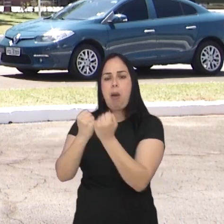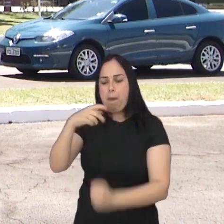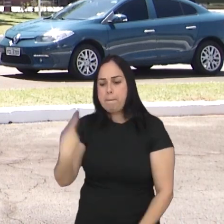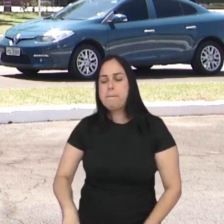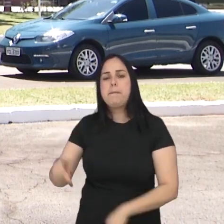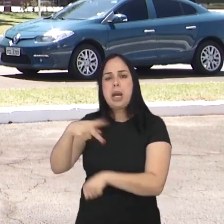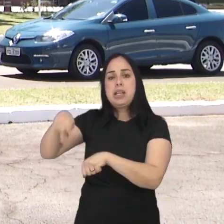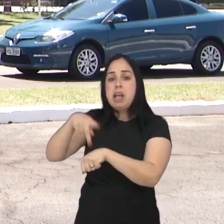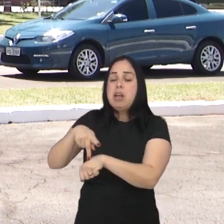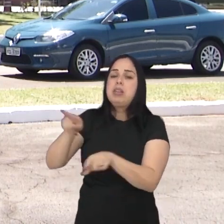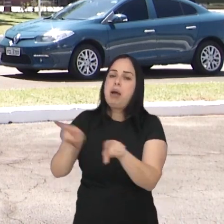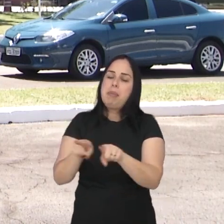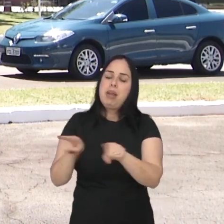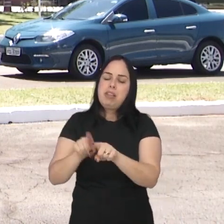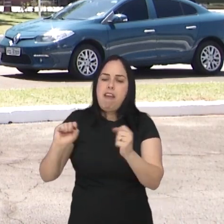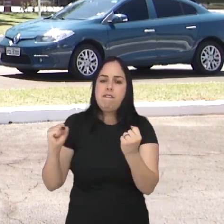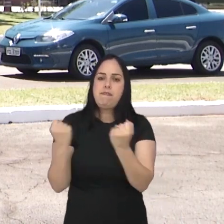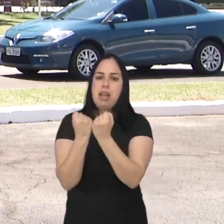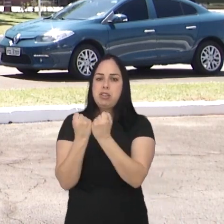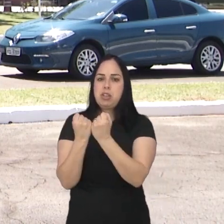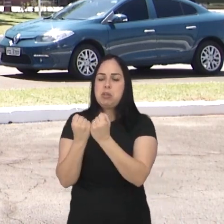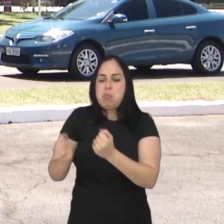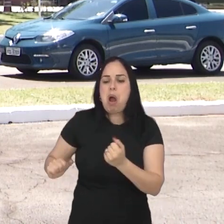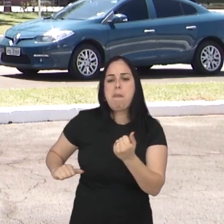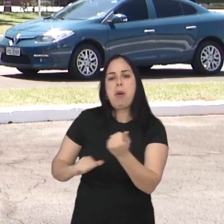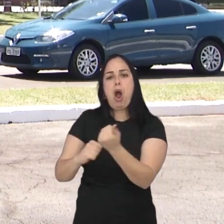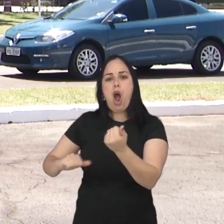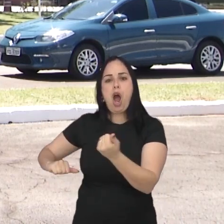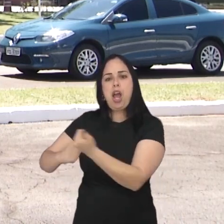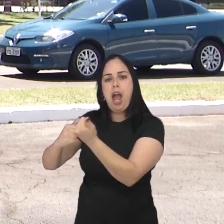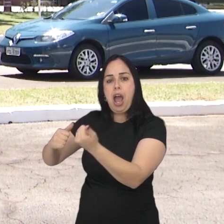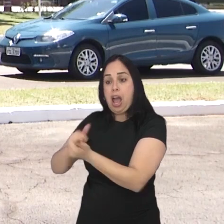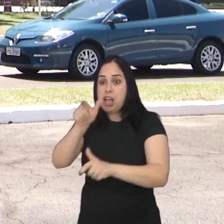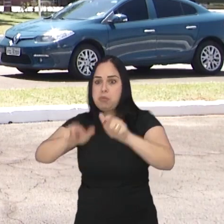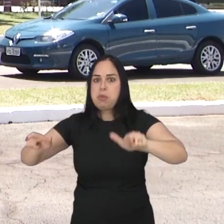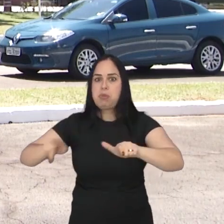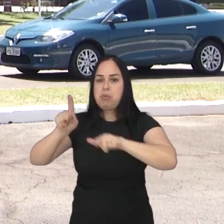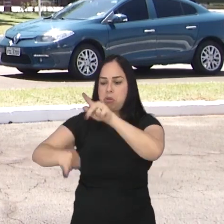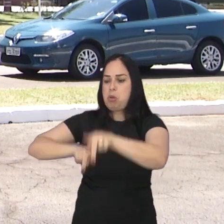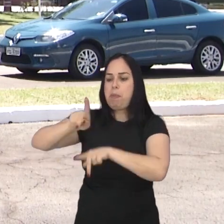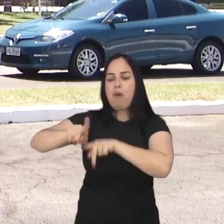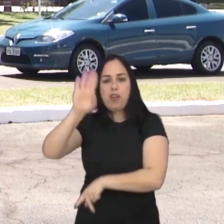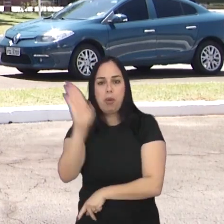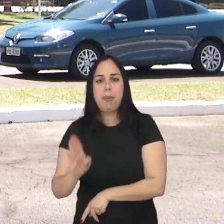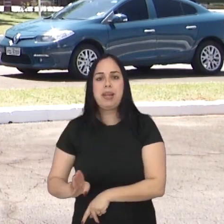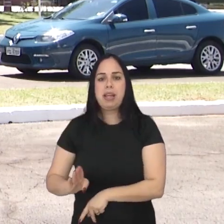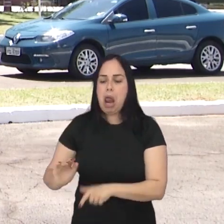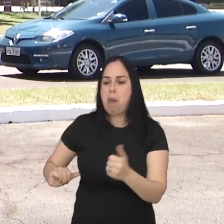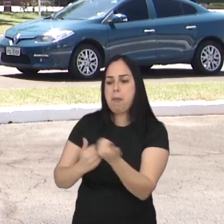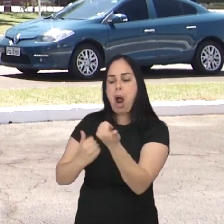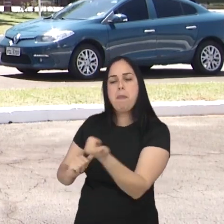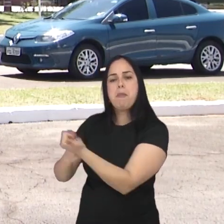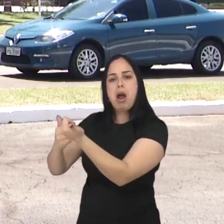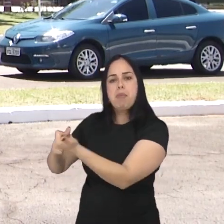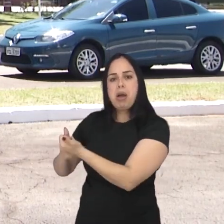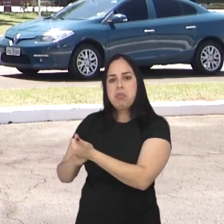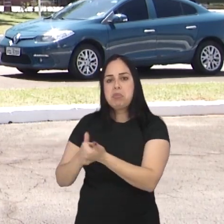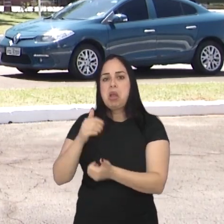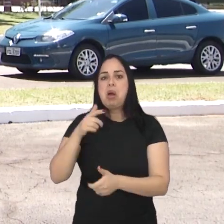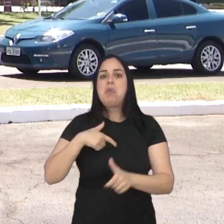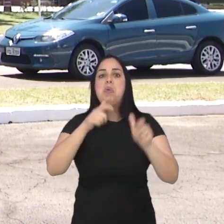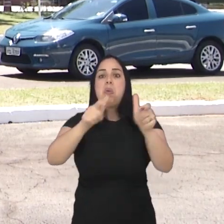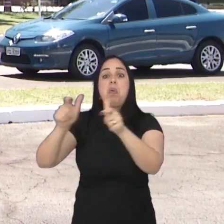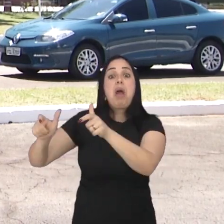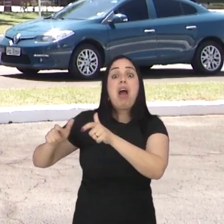para defender o nosso país, mas mais do que isso, ela trabalha para auxiliar o brasileiro e brasileiros e